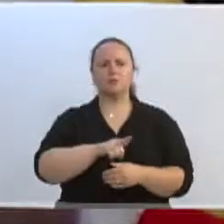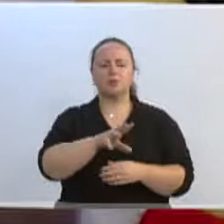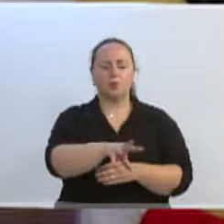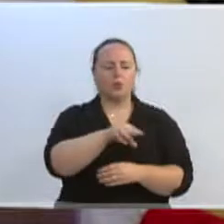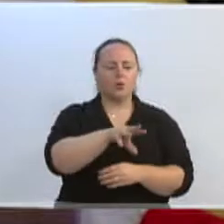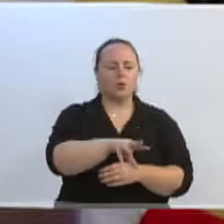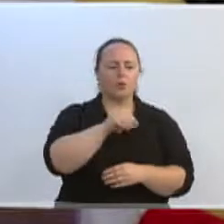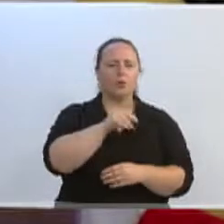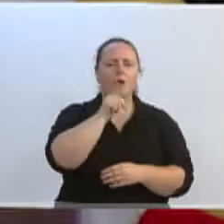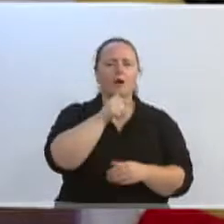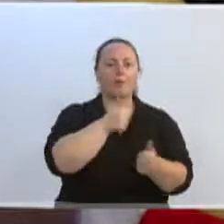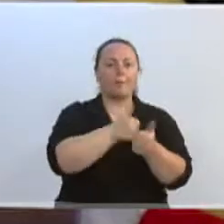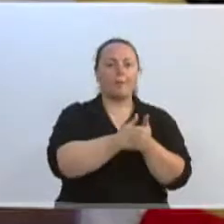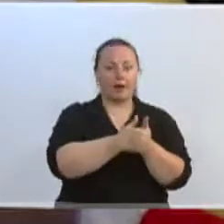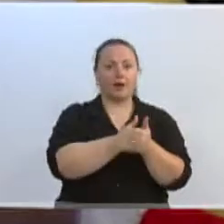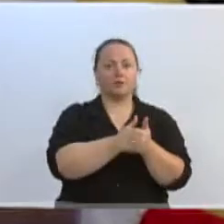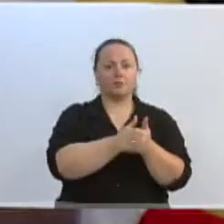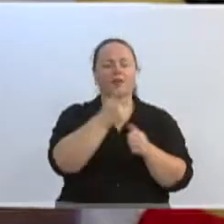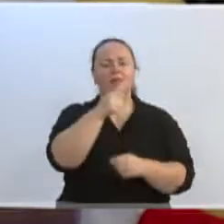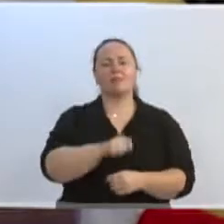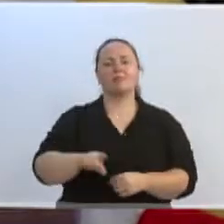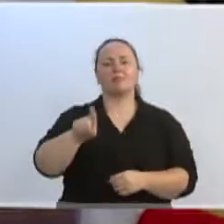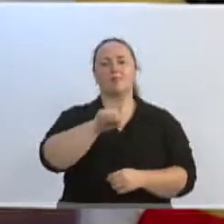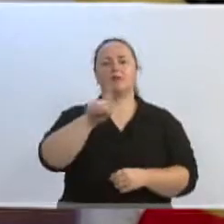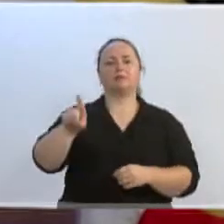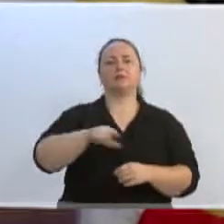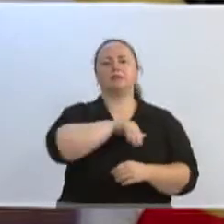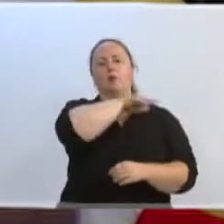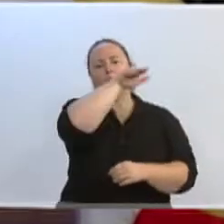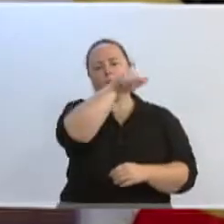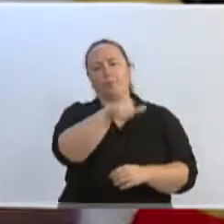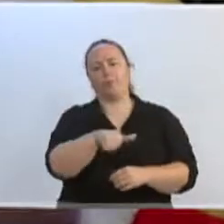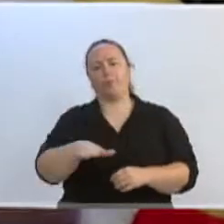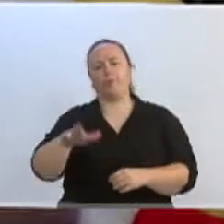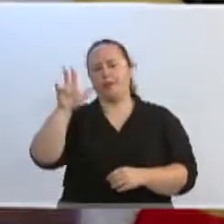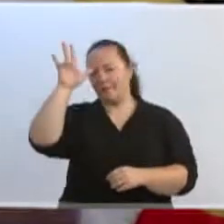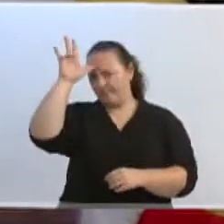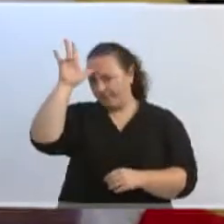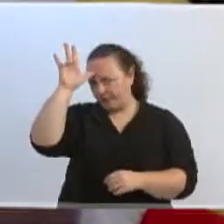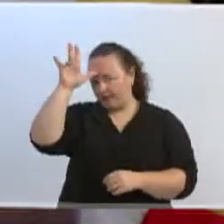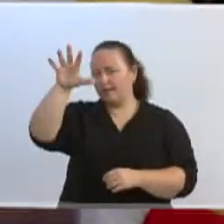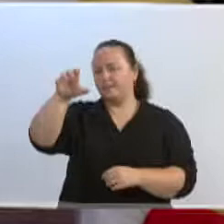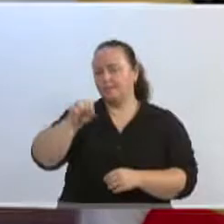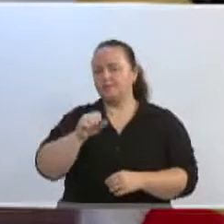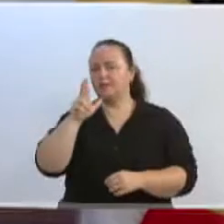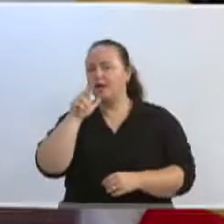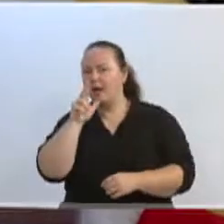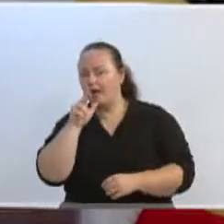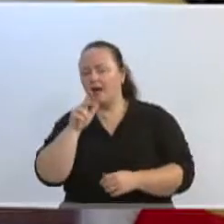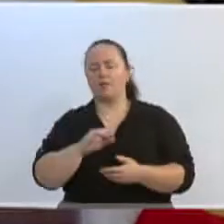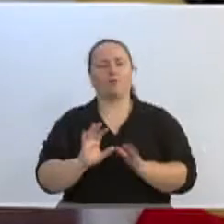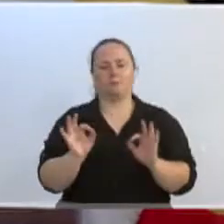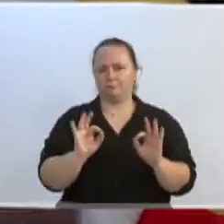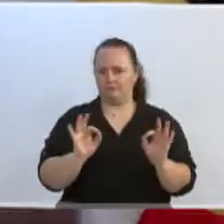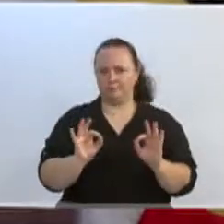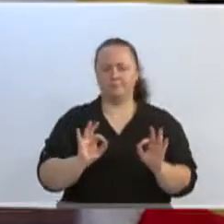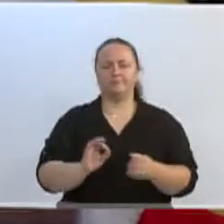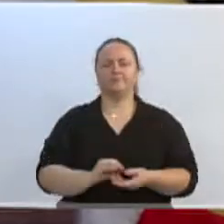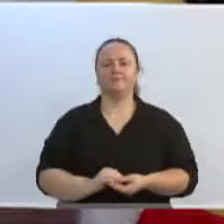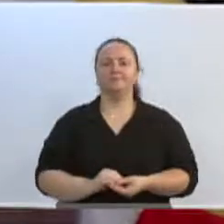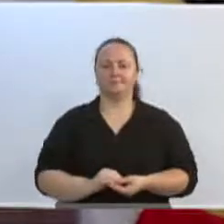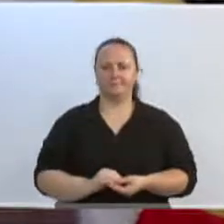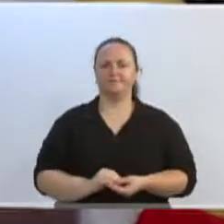e próximo então vai facilitar não precisará mais ir lá pá na vila para captar água para molhar as quatro vias e